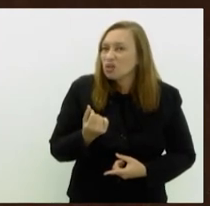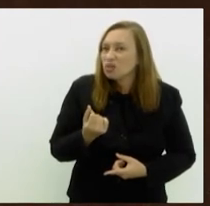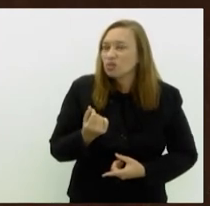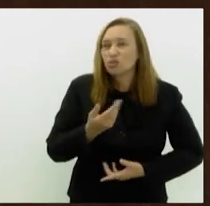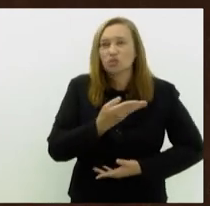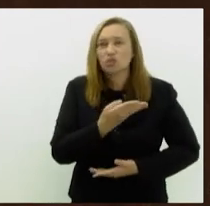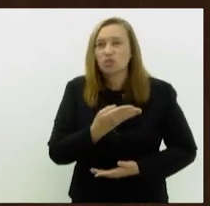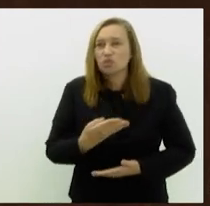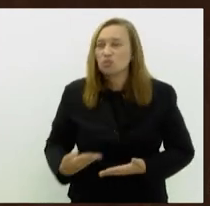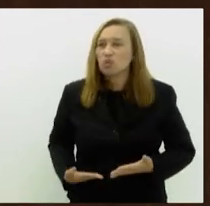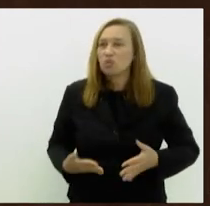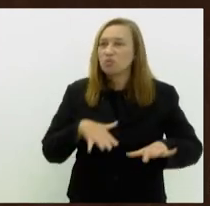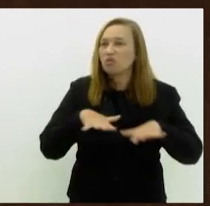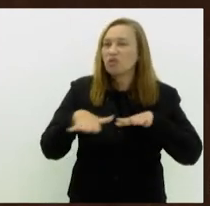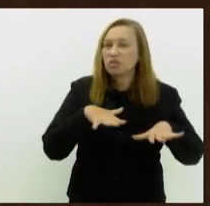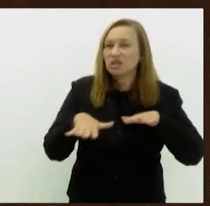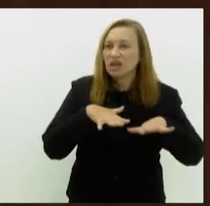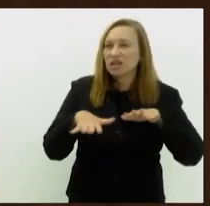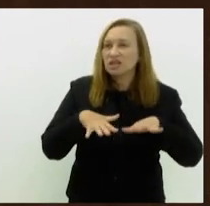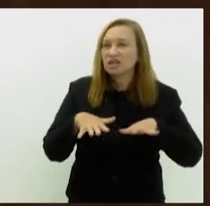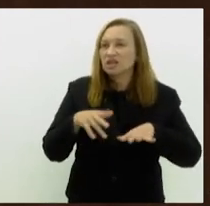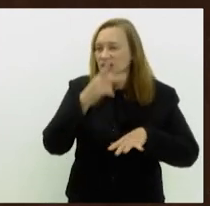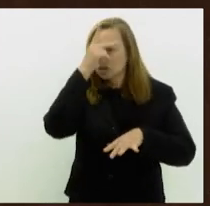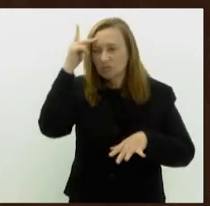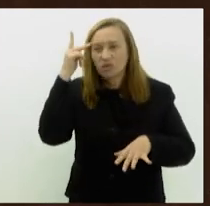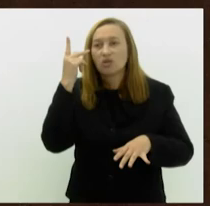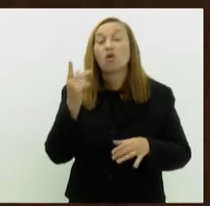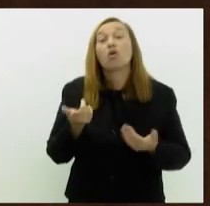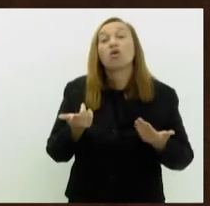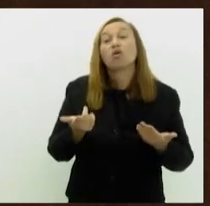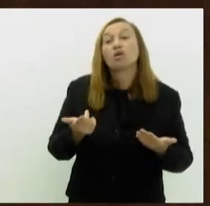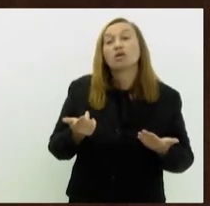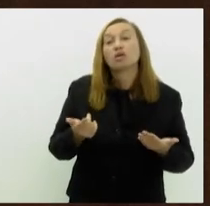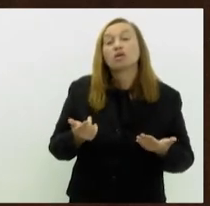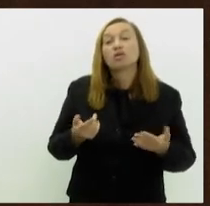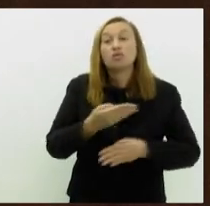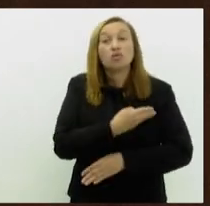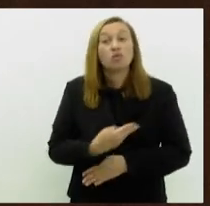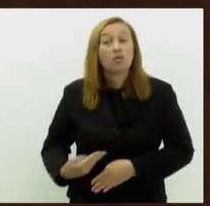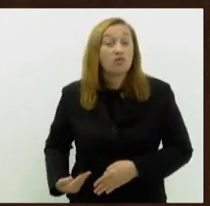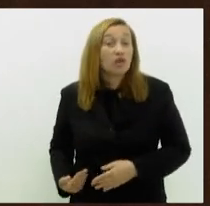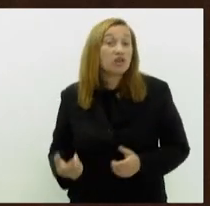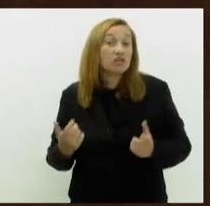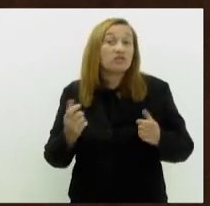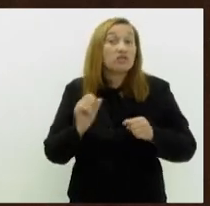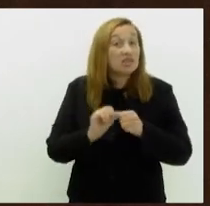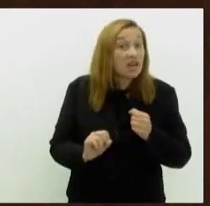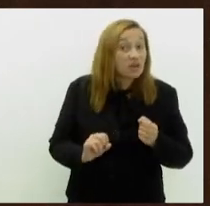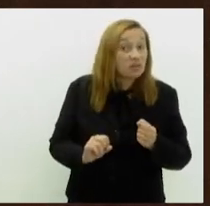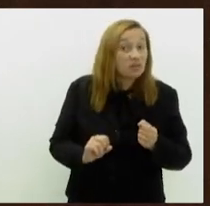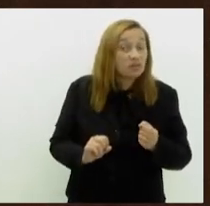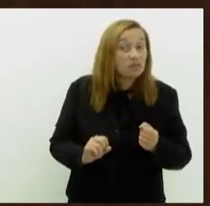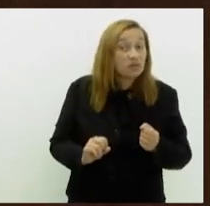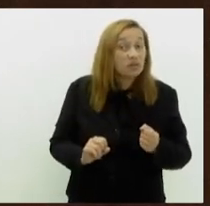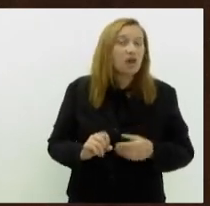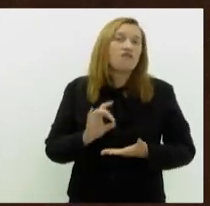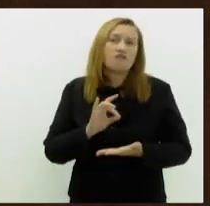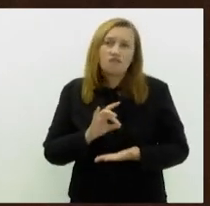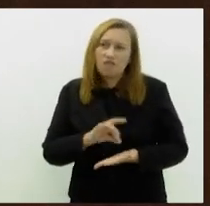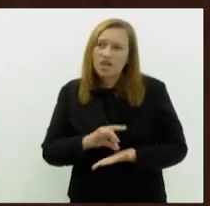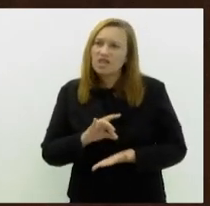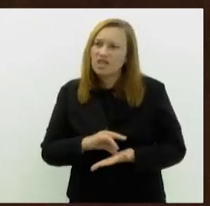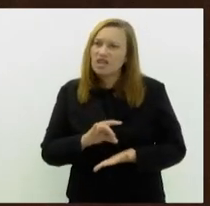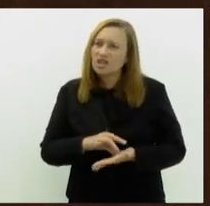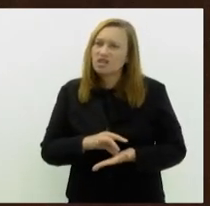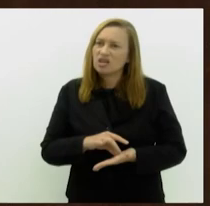a mobilidade das pessoas, e foi isso que os governos locais fizeram. Realmente